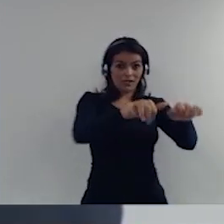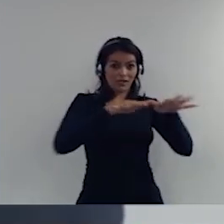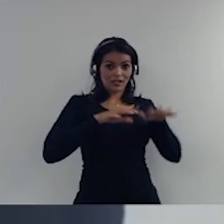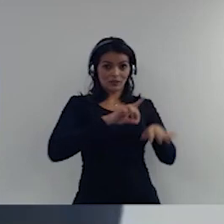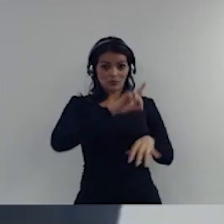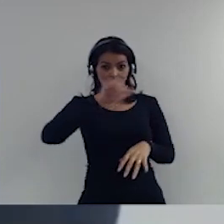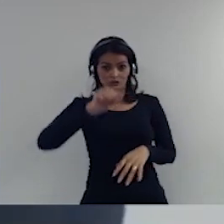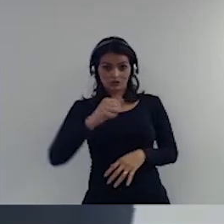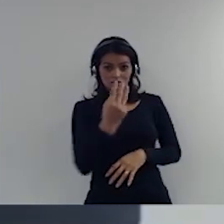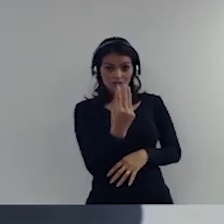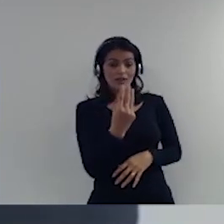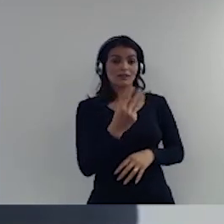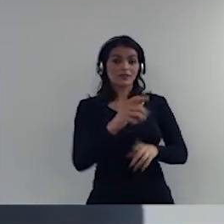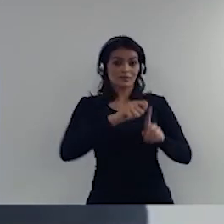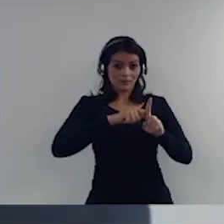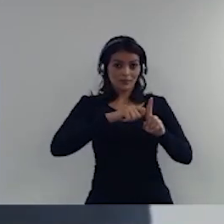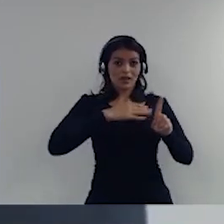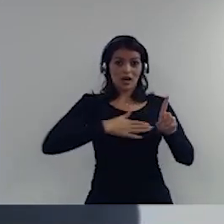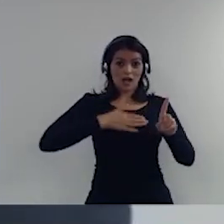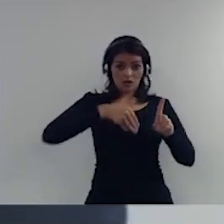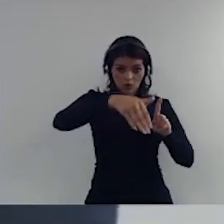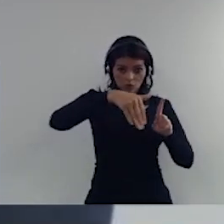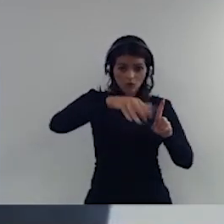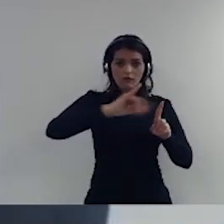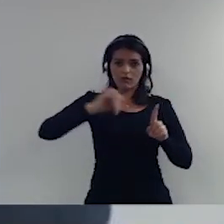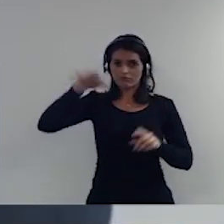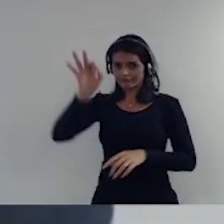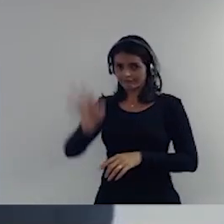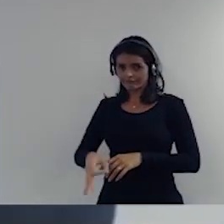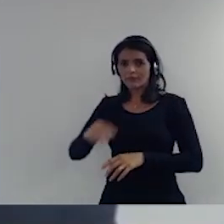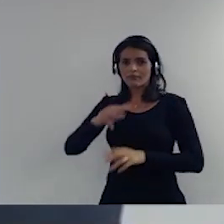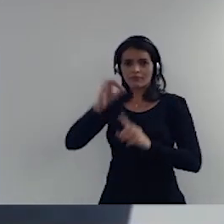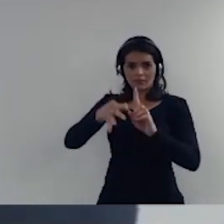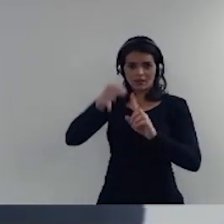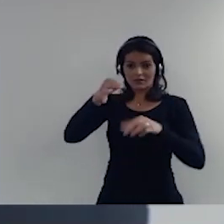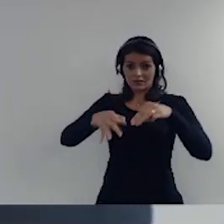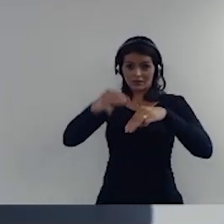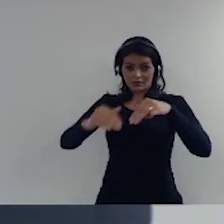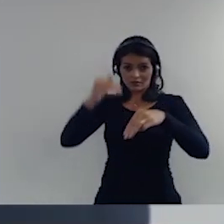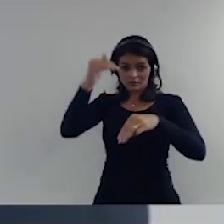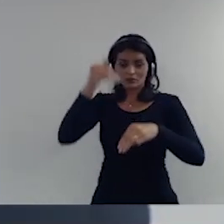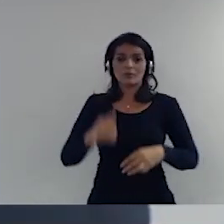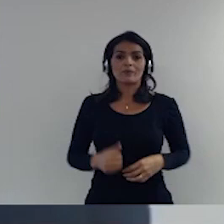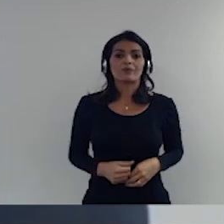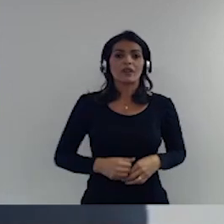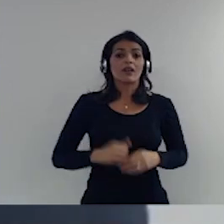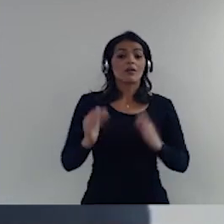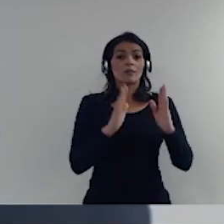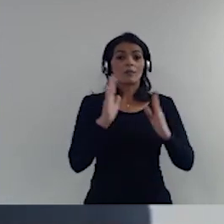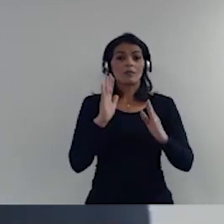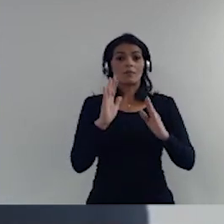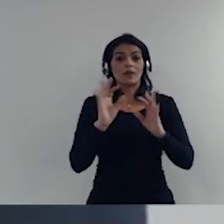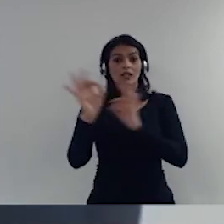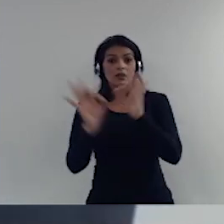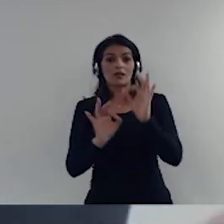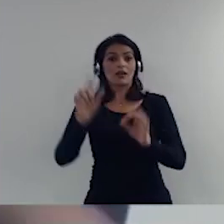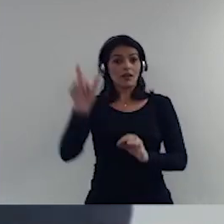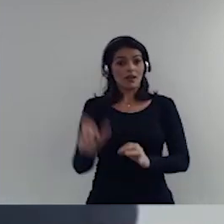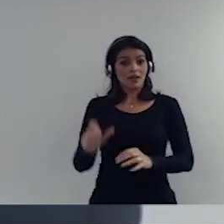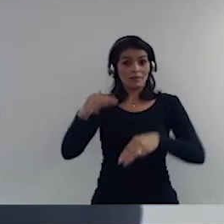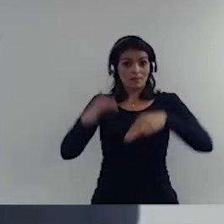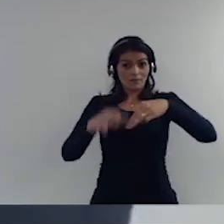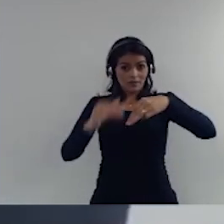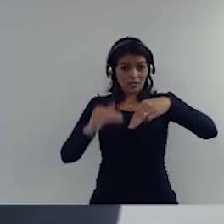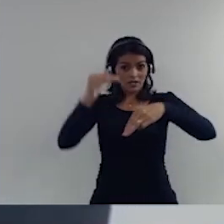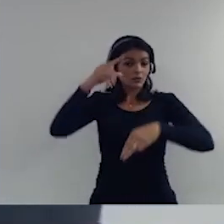3 de agosto, eu espero que seja confirmada pelos outros ministros. E nesse processo estrutural, o Barroso, a